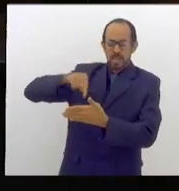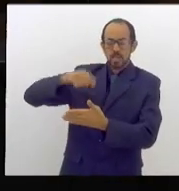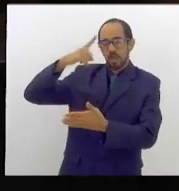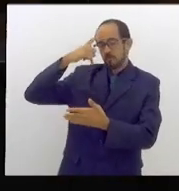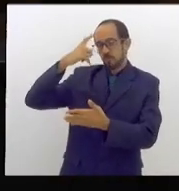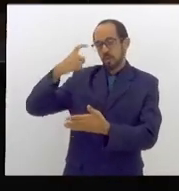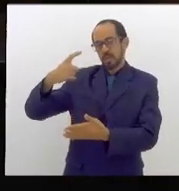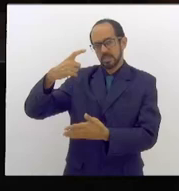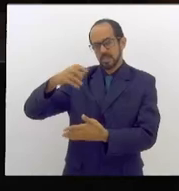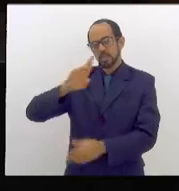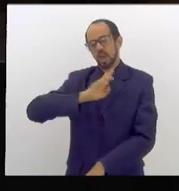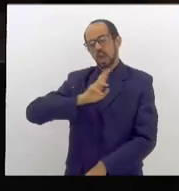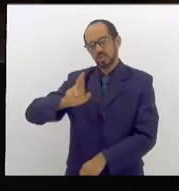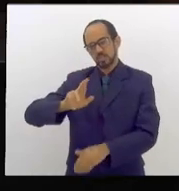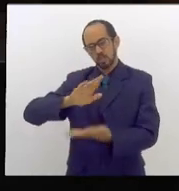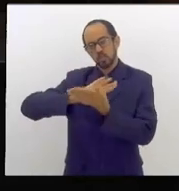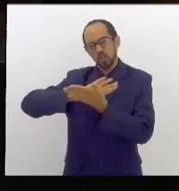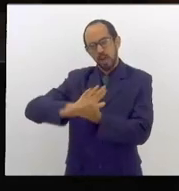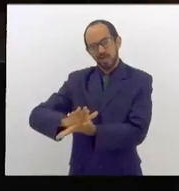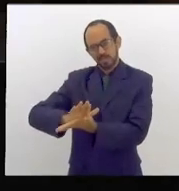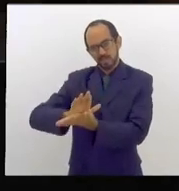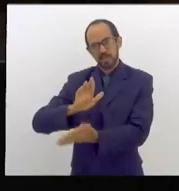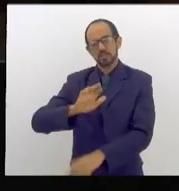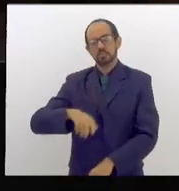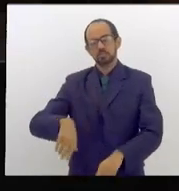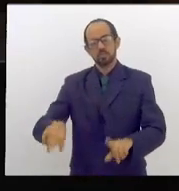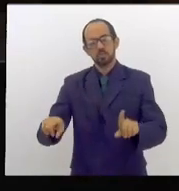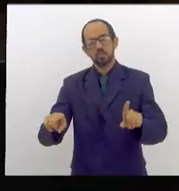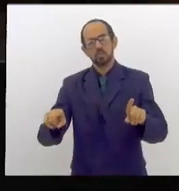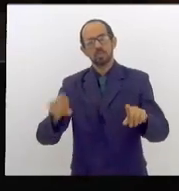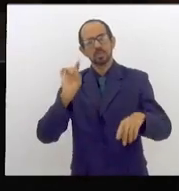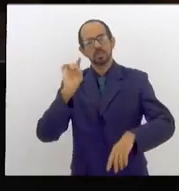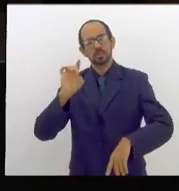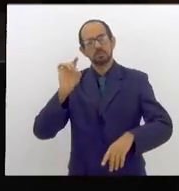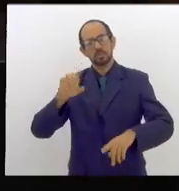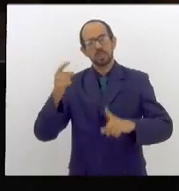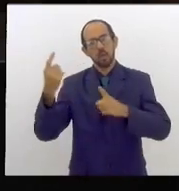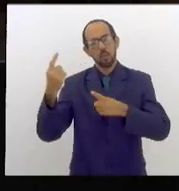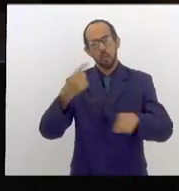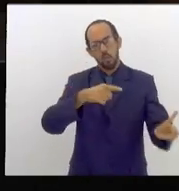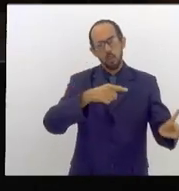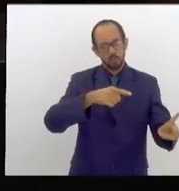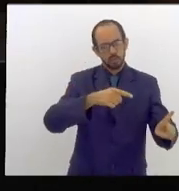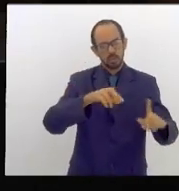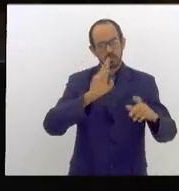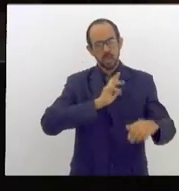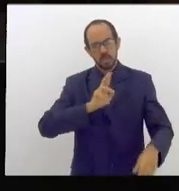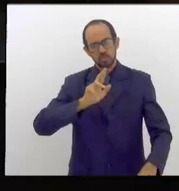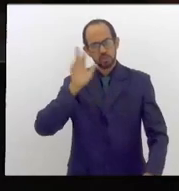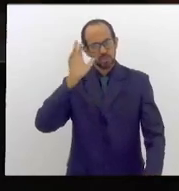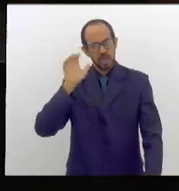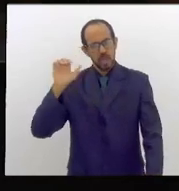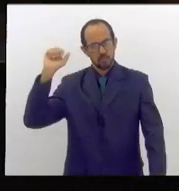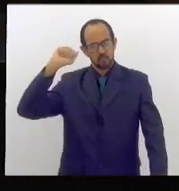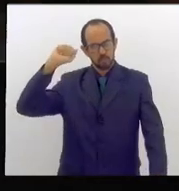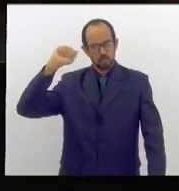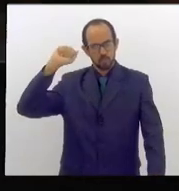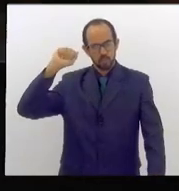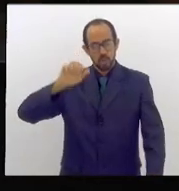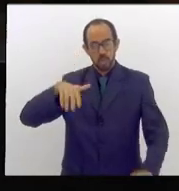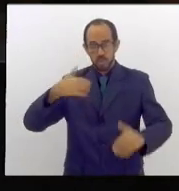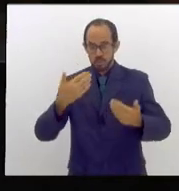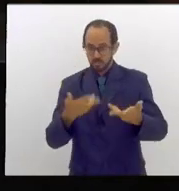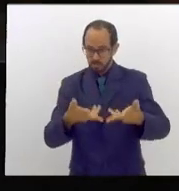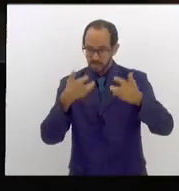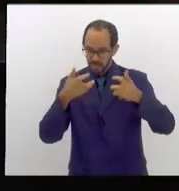religiosa do racismo religioso em especial contra as religiões de matriz africana então a gente veio aqui que o